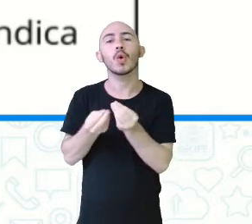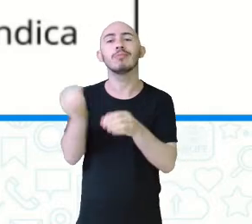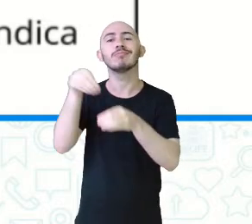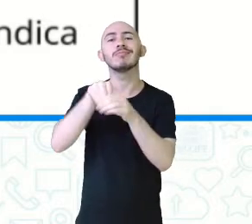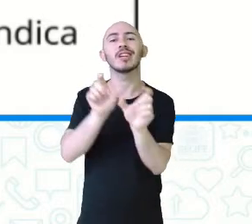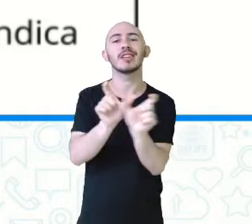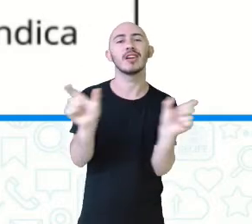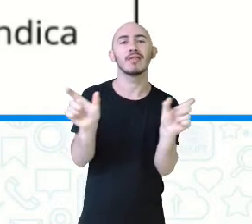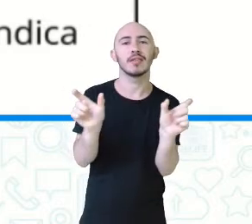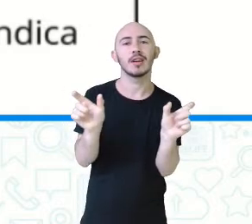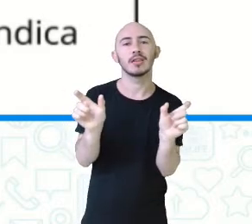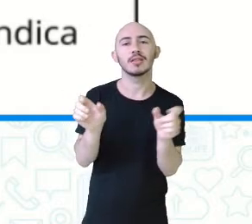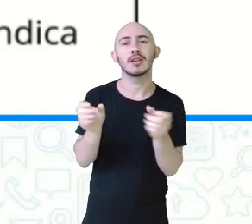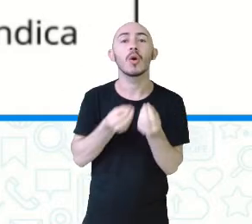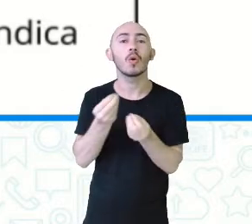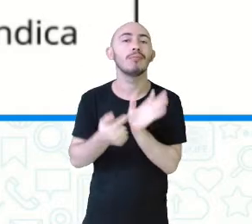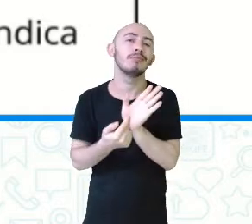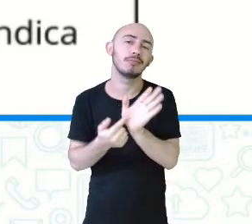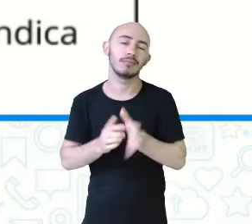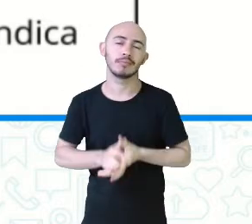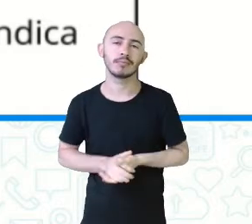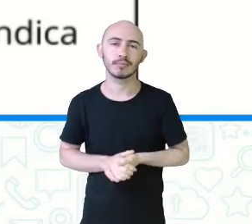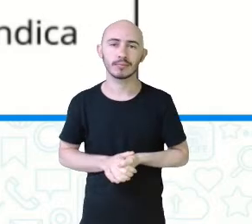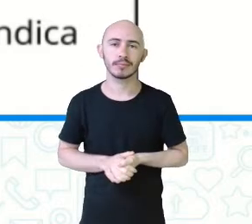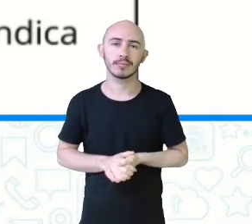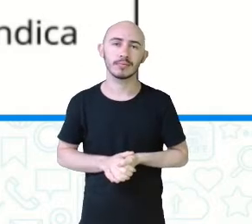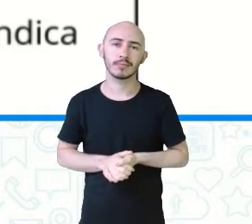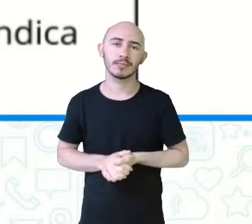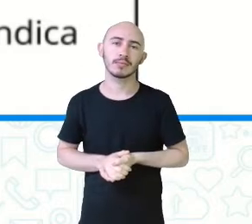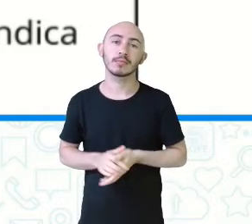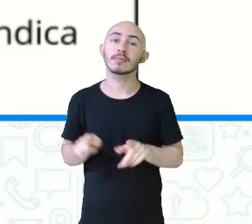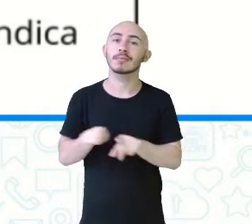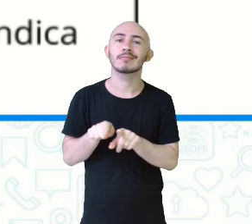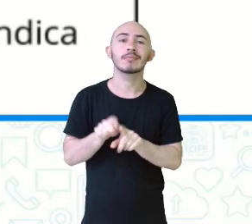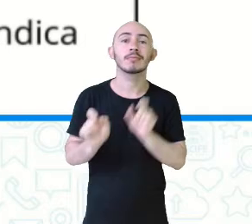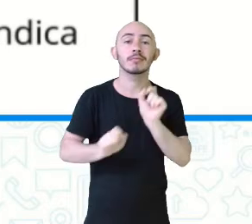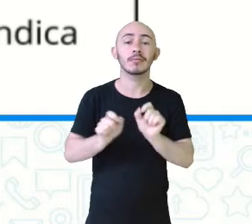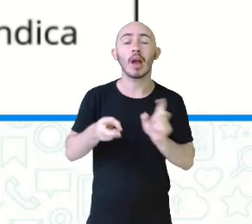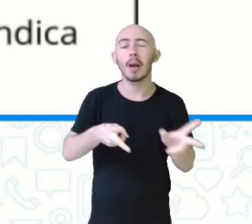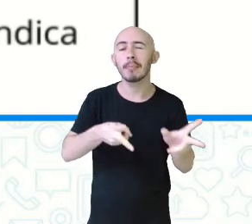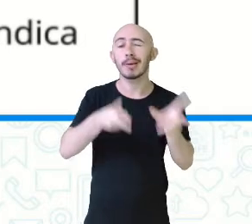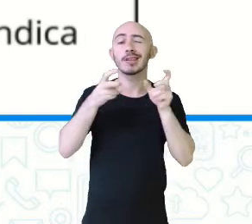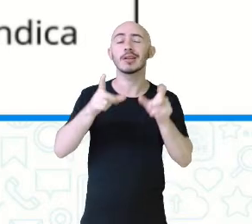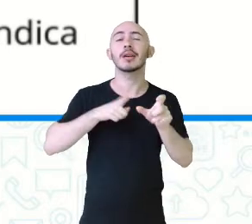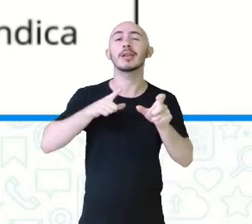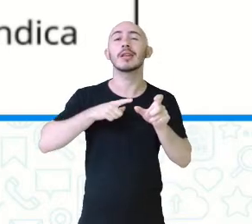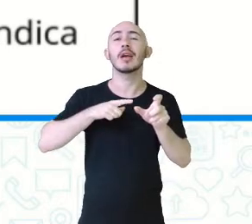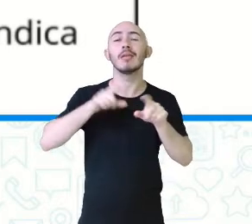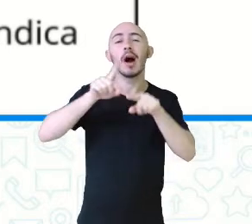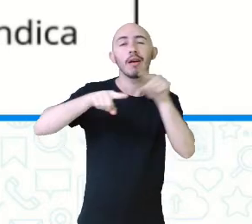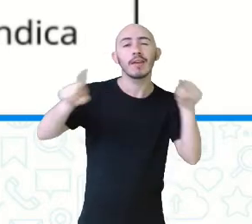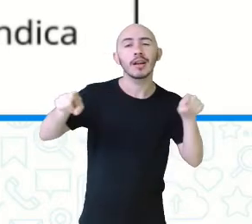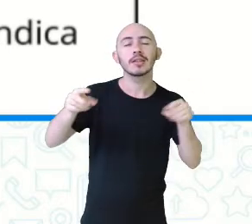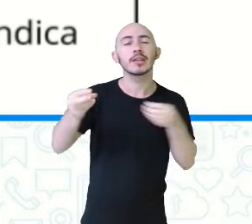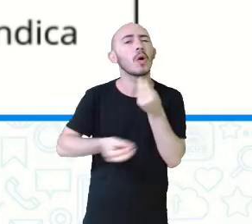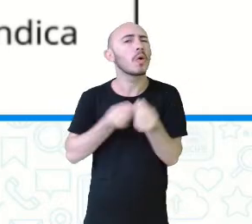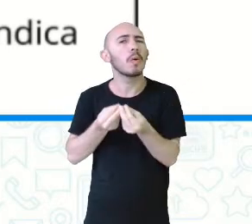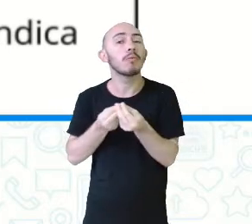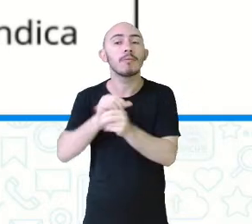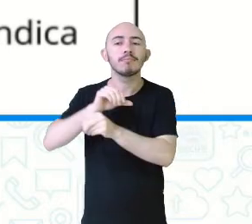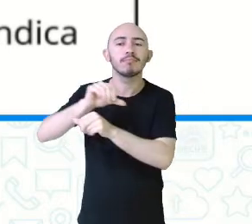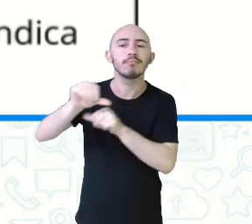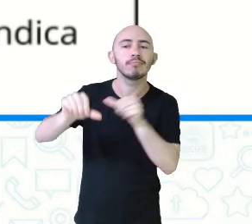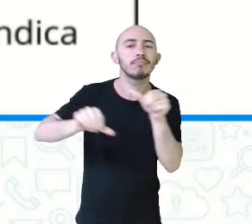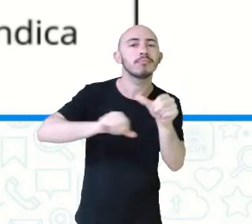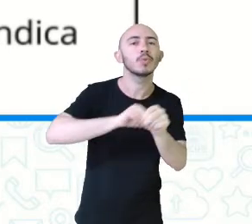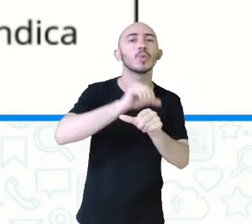na frase, como é que ele se apresenta. E a gente também percebe que esta variação, ela muda de acordo